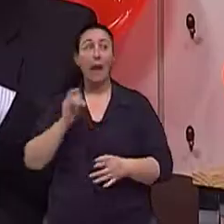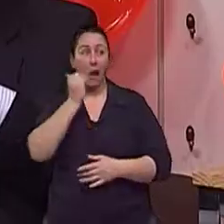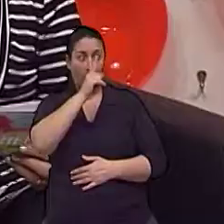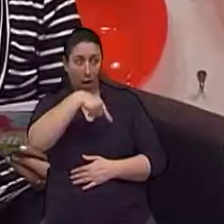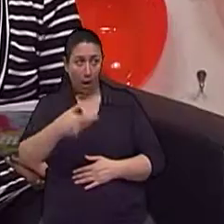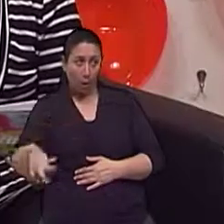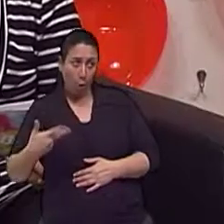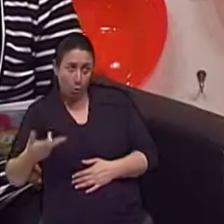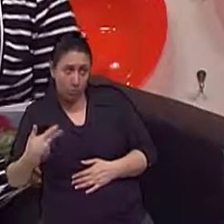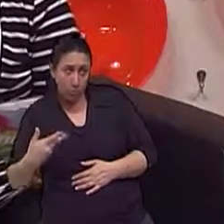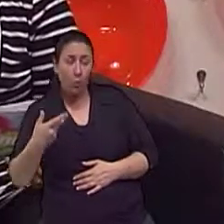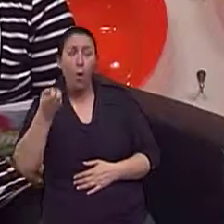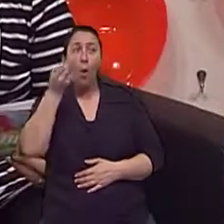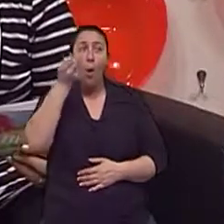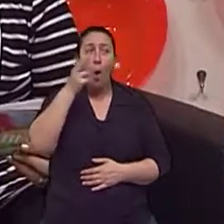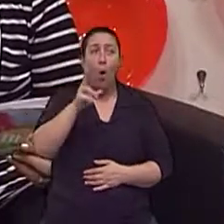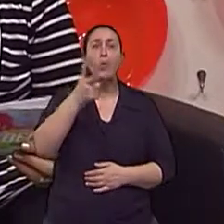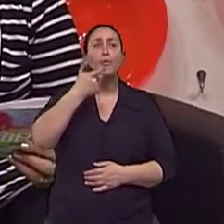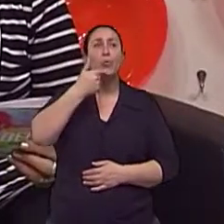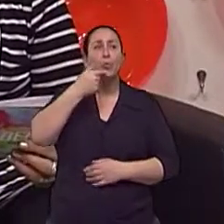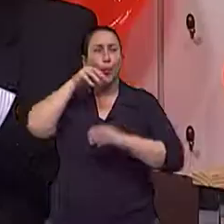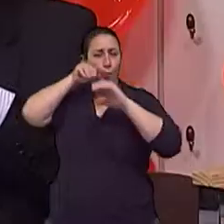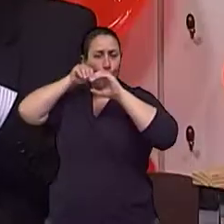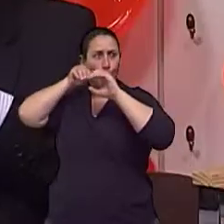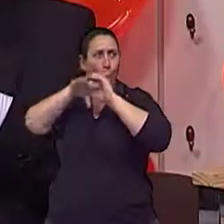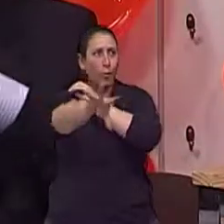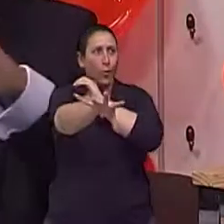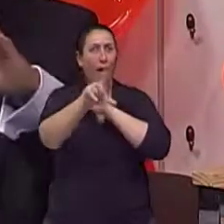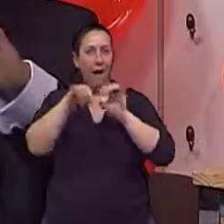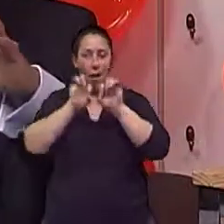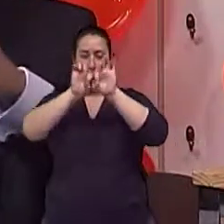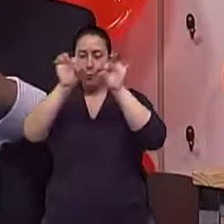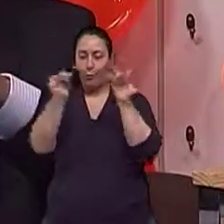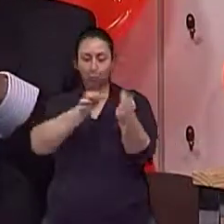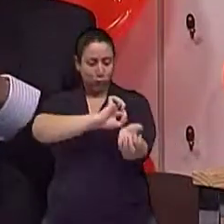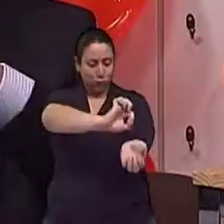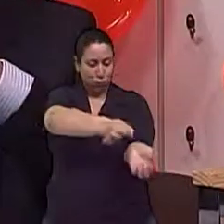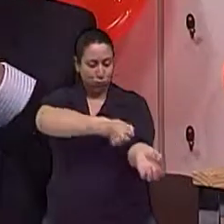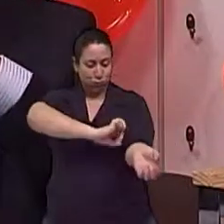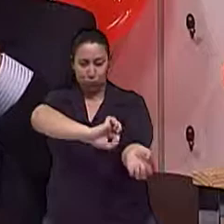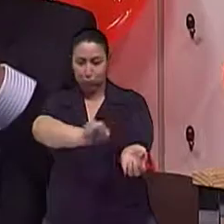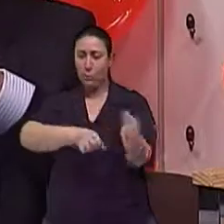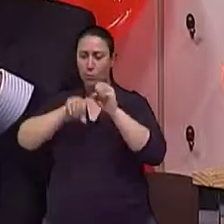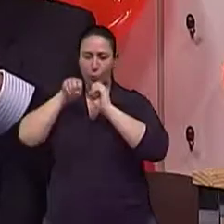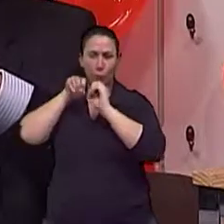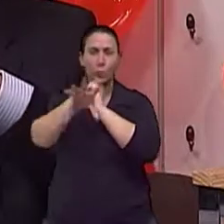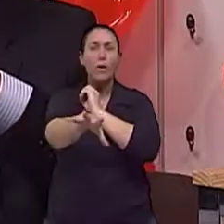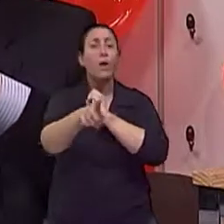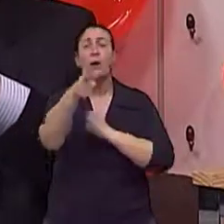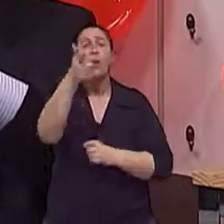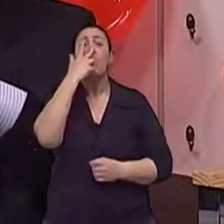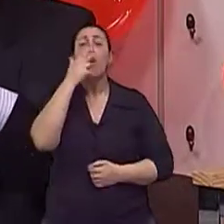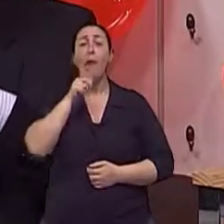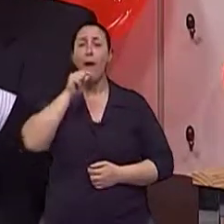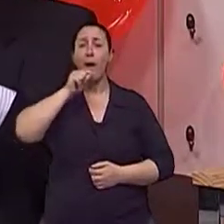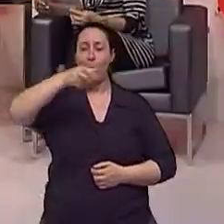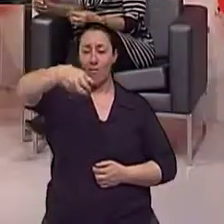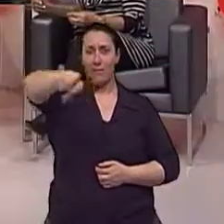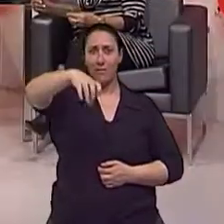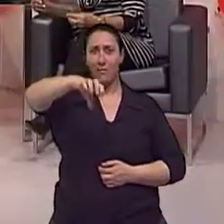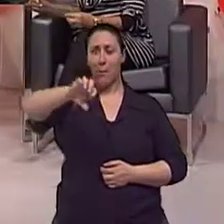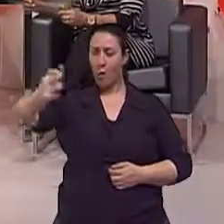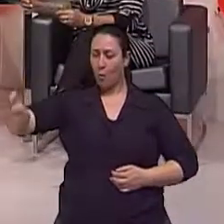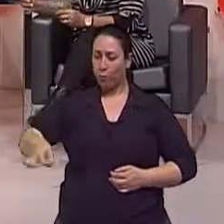ou a intensidade Exatamente isso funciona o consumo dizer que isso funciona que nem um cano d'água perfeito